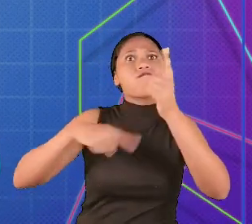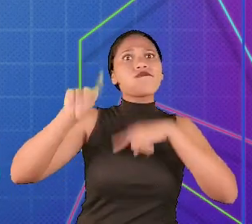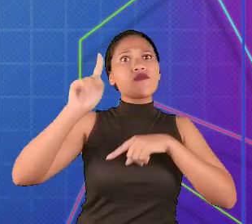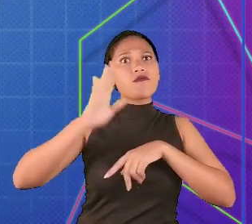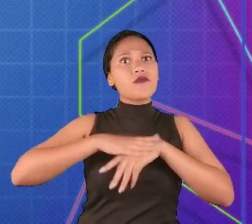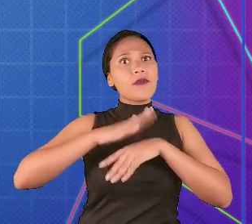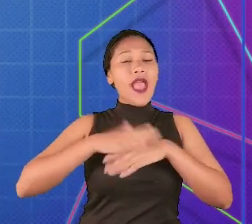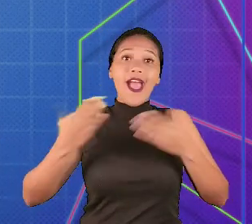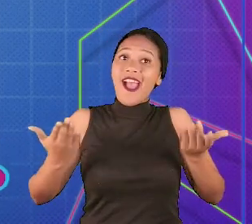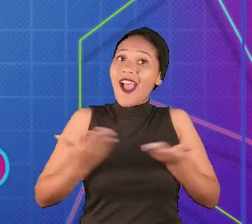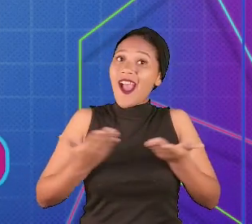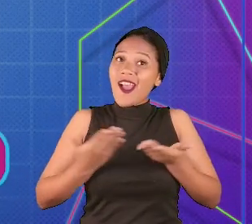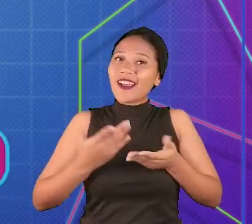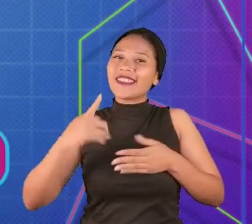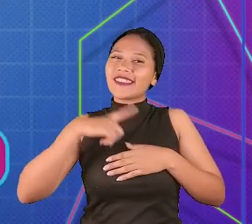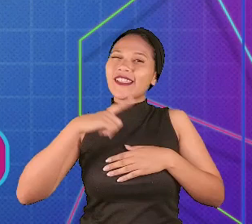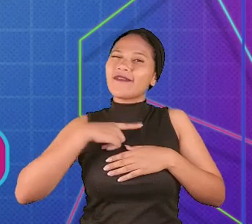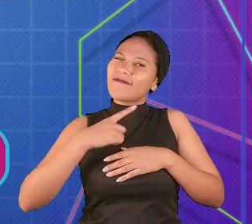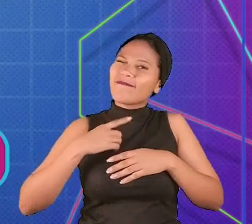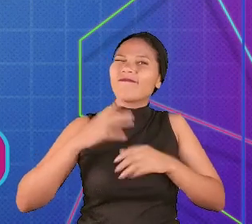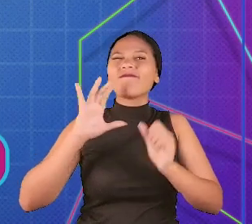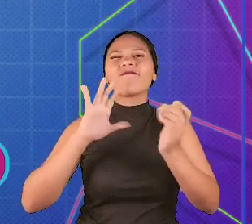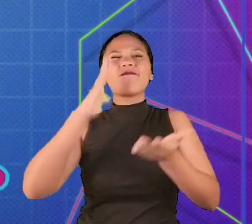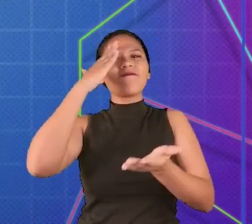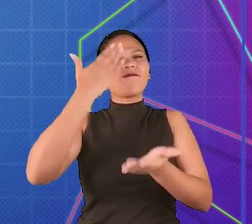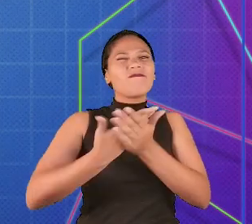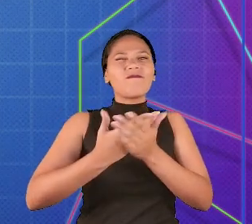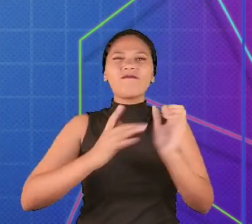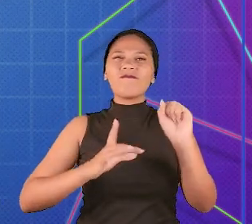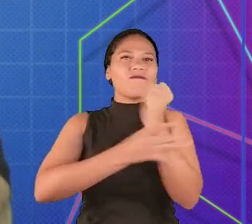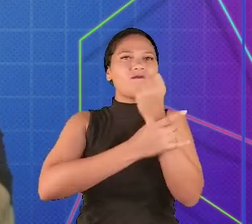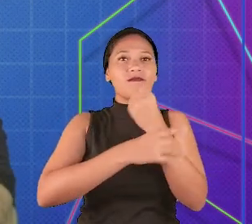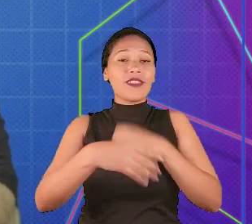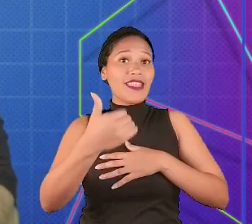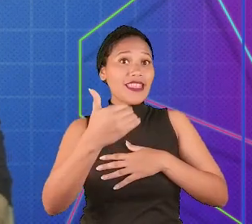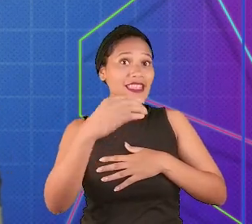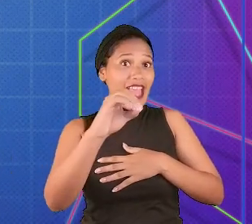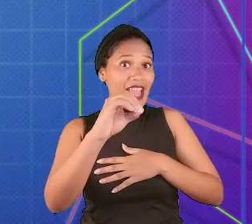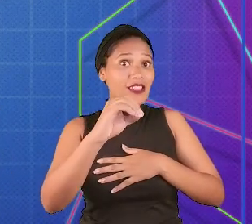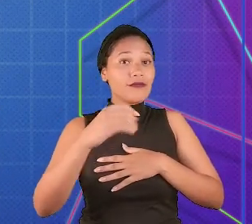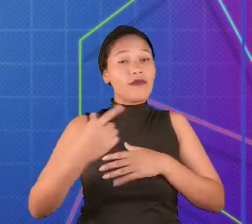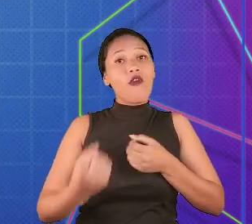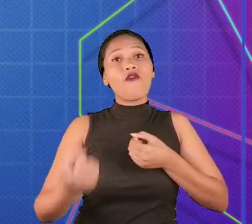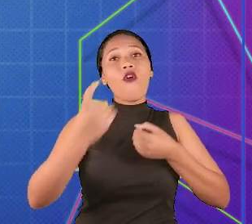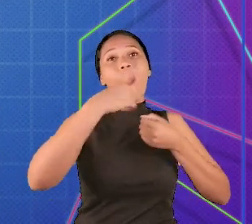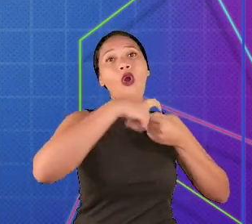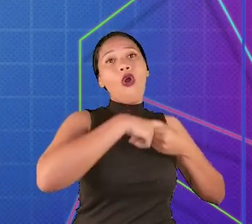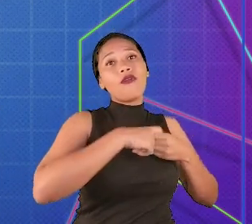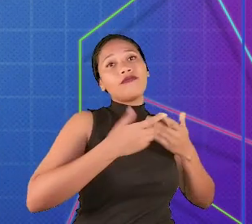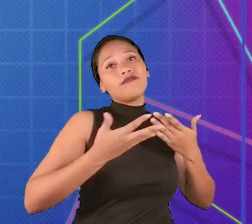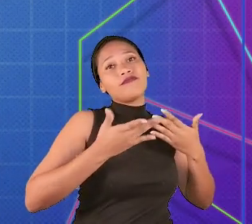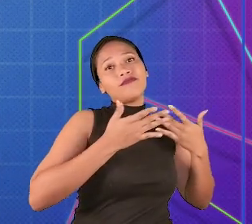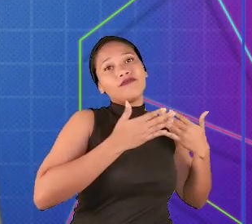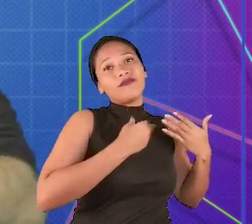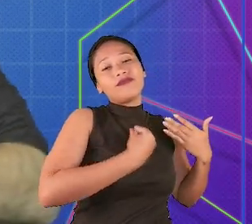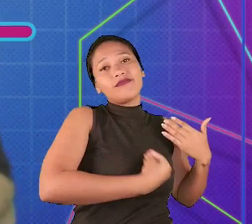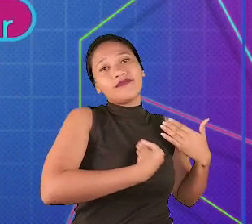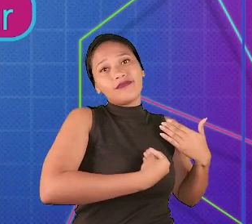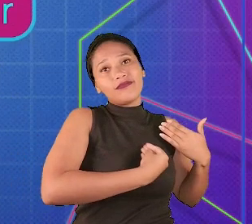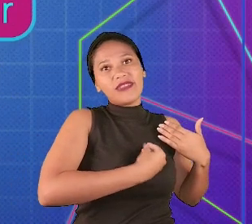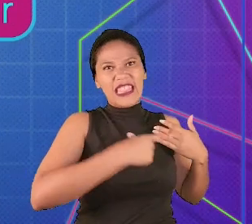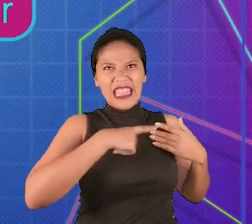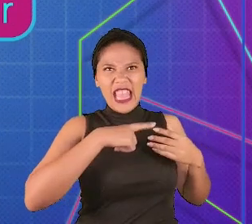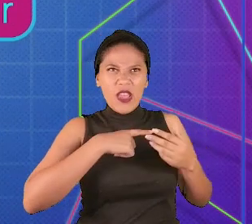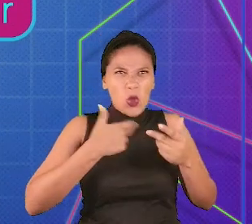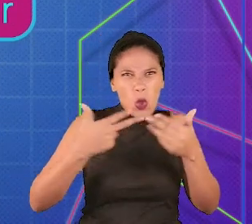o desafio. Agora, ele está muito mais confiante. Passo 10. Caminho de volta. Essa parte é cheia